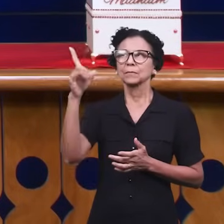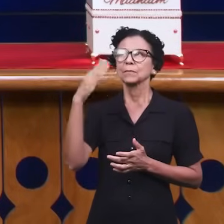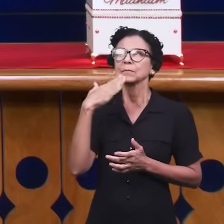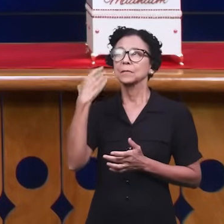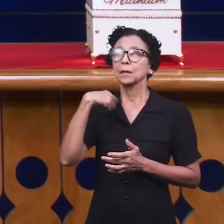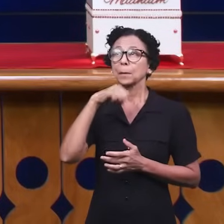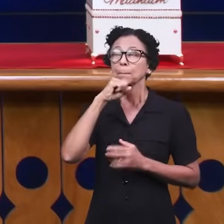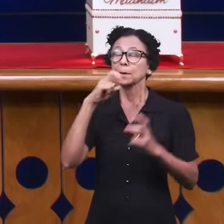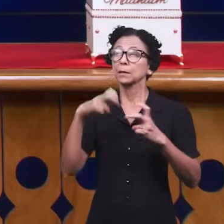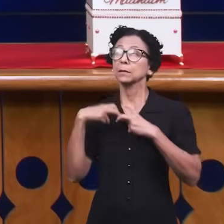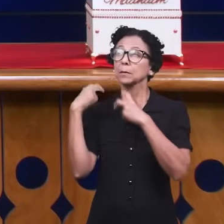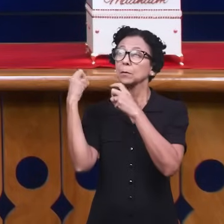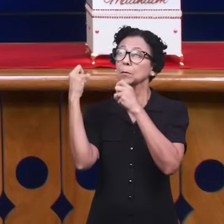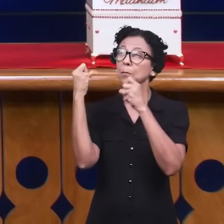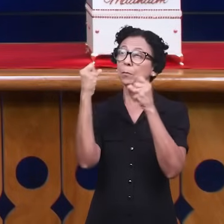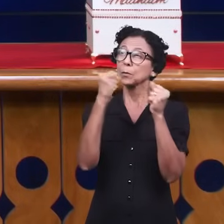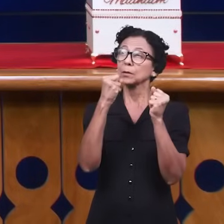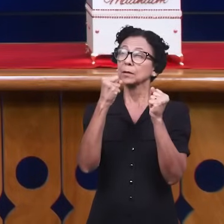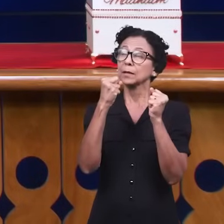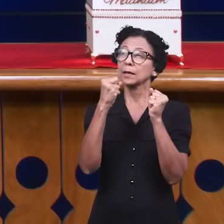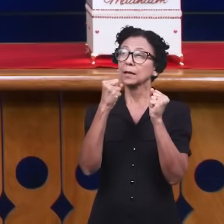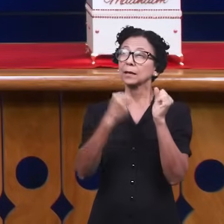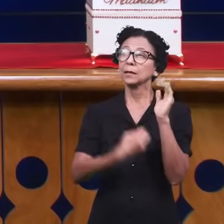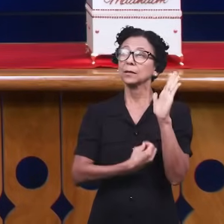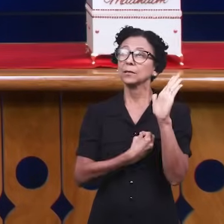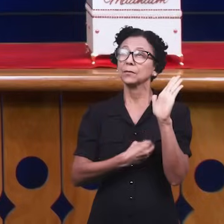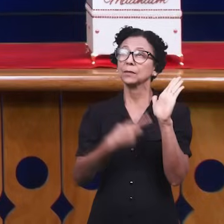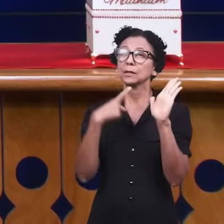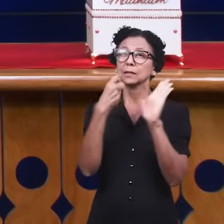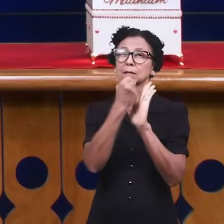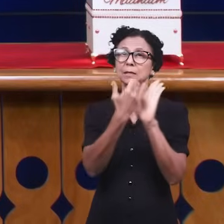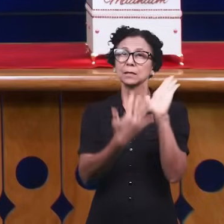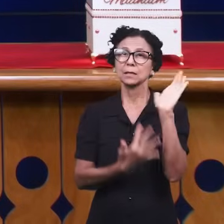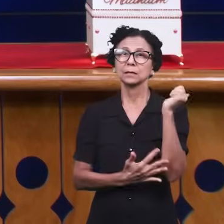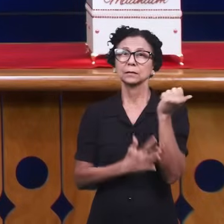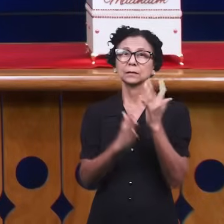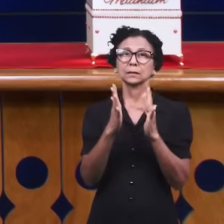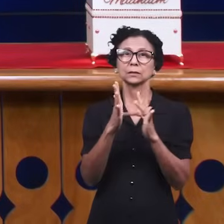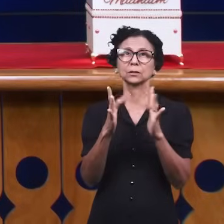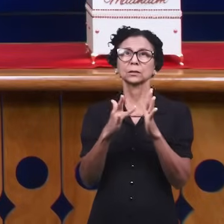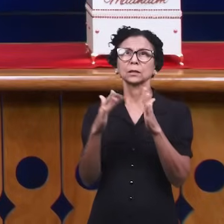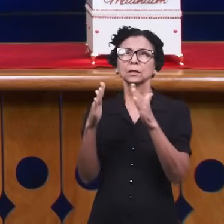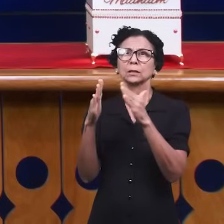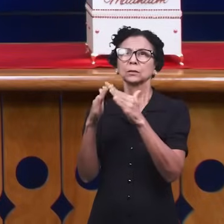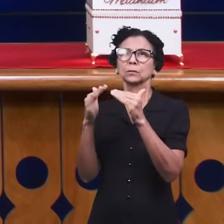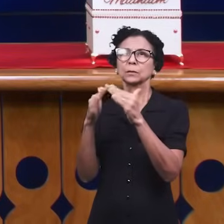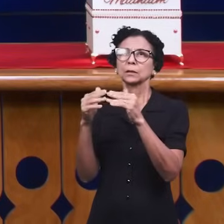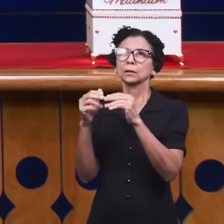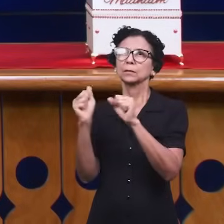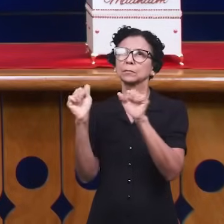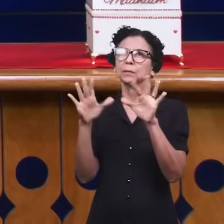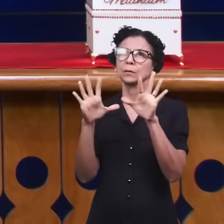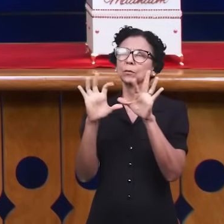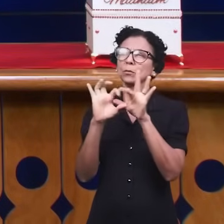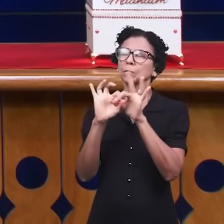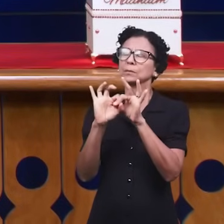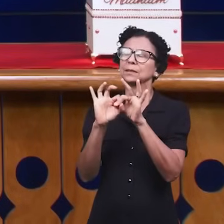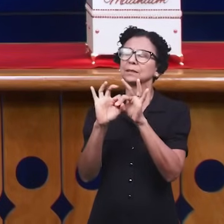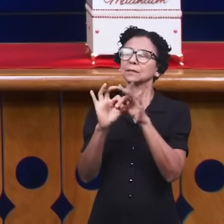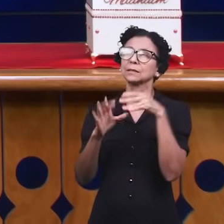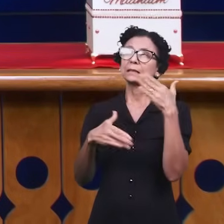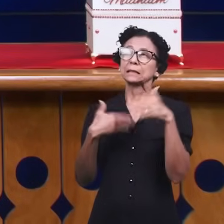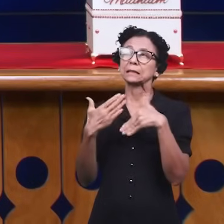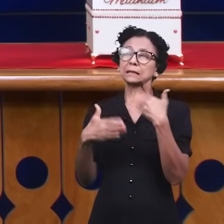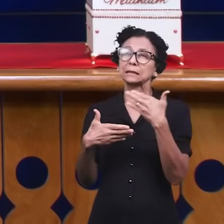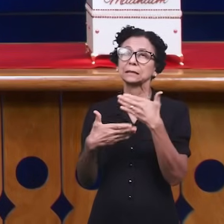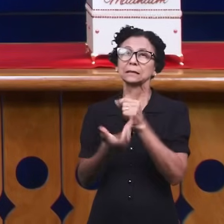clamamos pelo poder e pela virtude que é no sangue do Senhor Jesus, suplicando sim uma bênção de comunhão, de